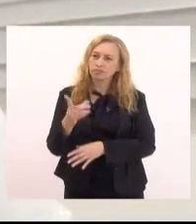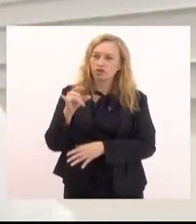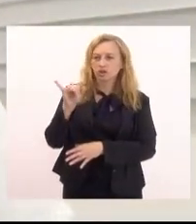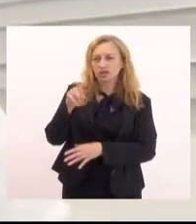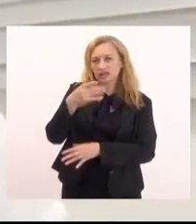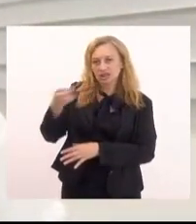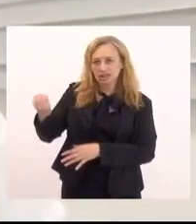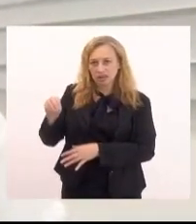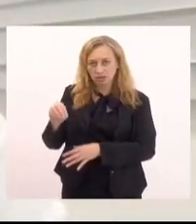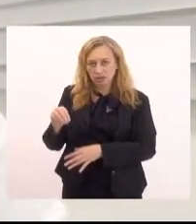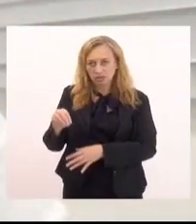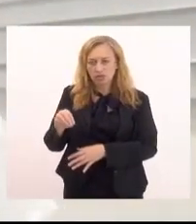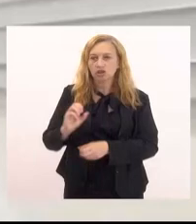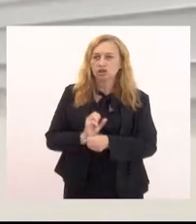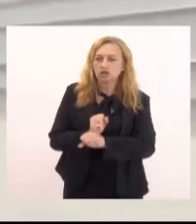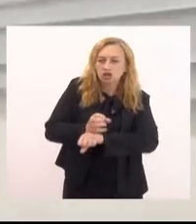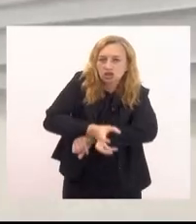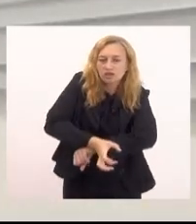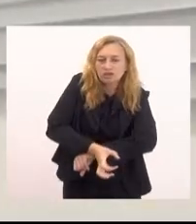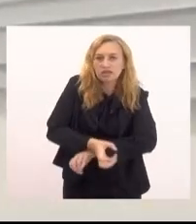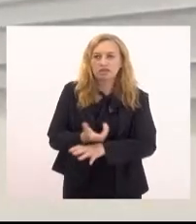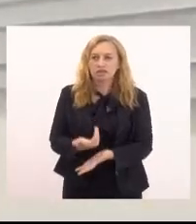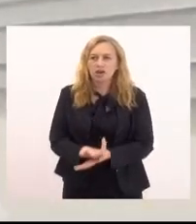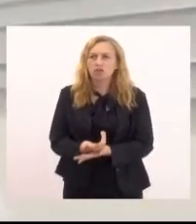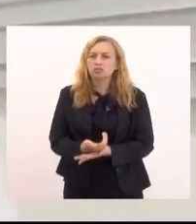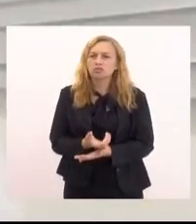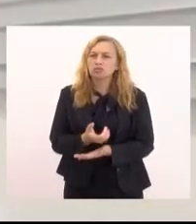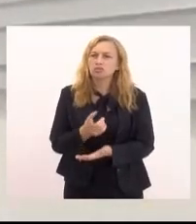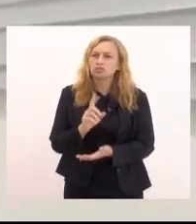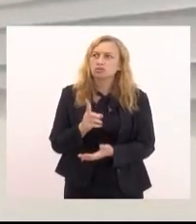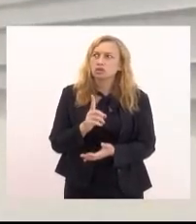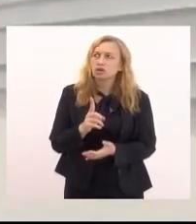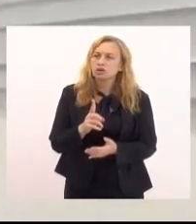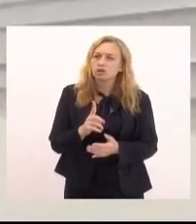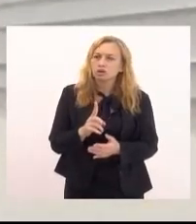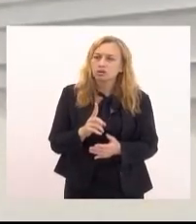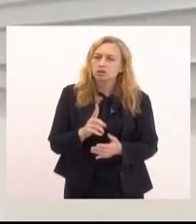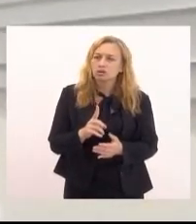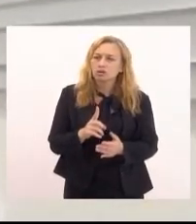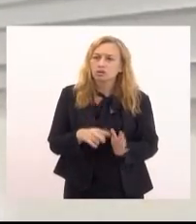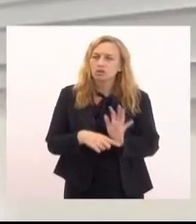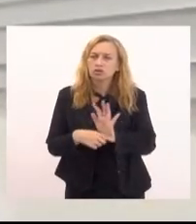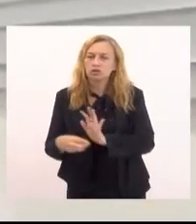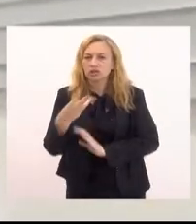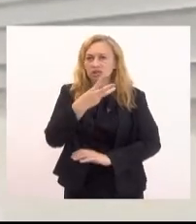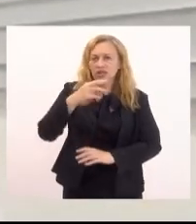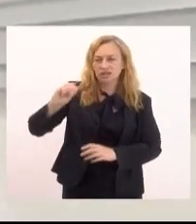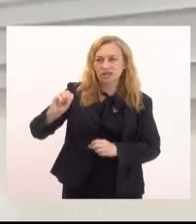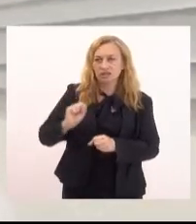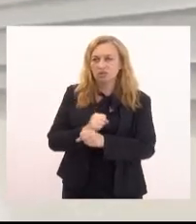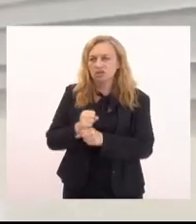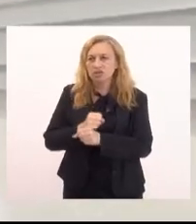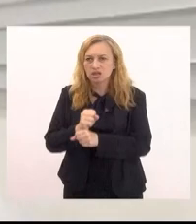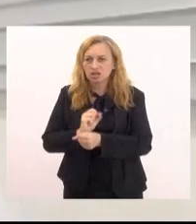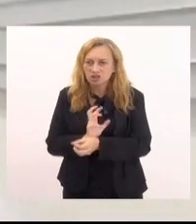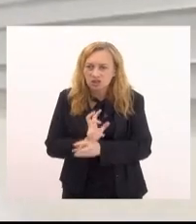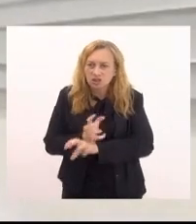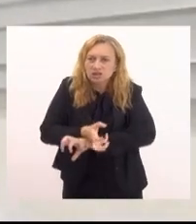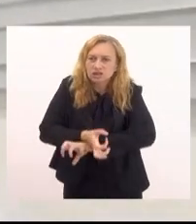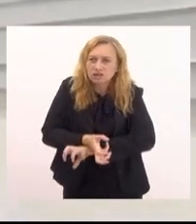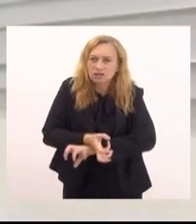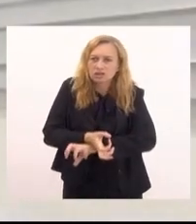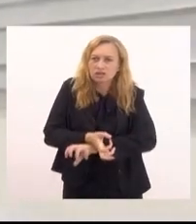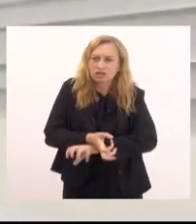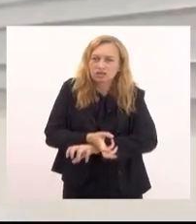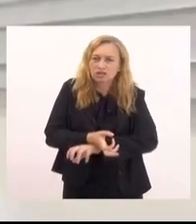colonização e escravização dos povos, não promoveu, após os seus 350 anos de escravização, rupturas com